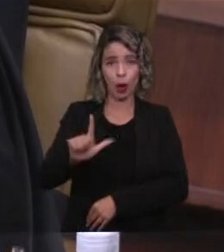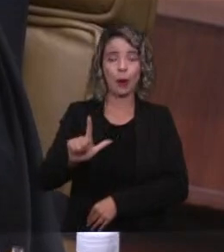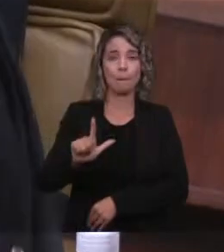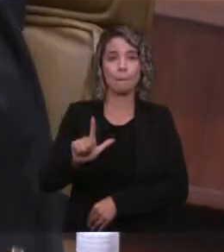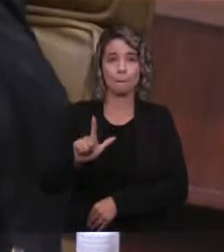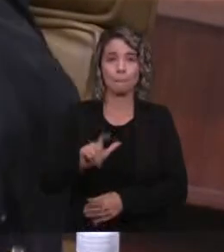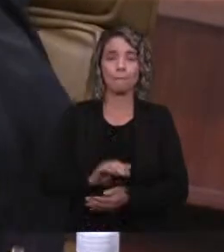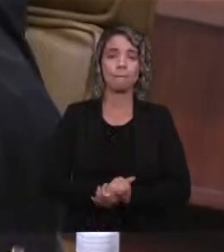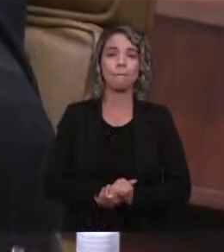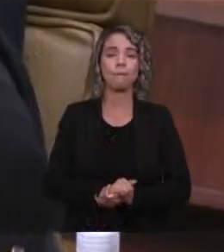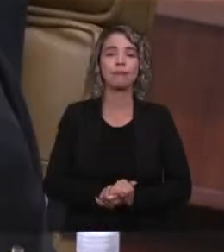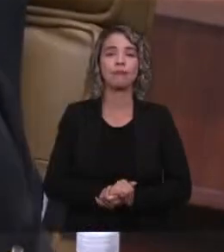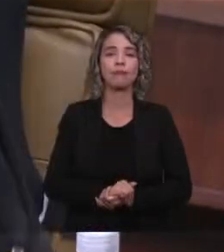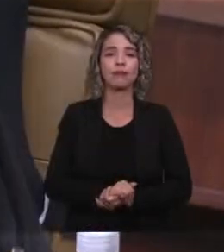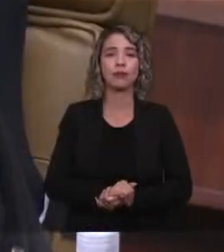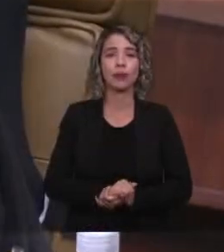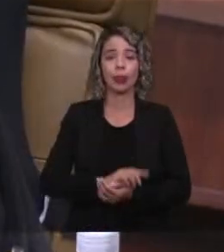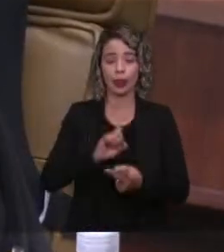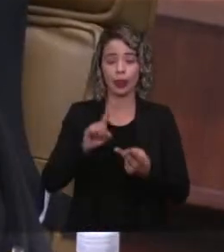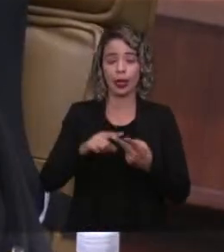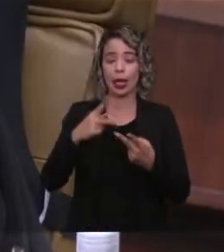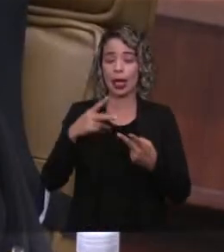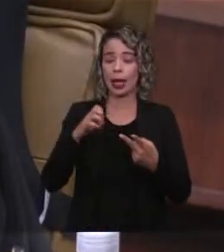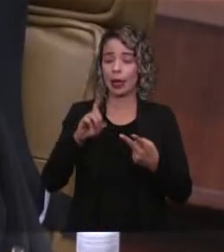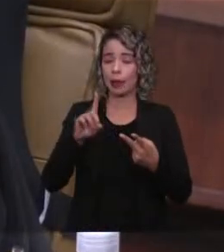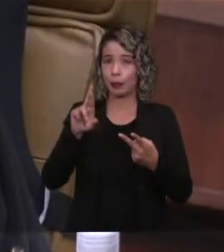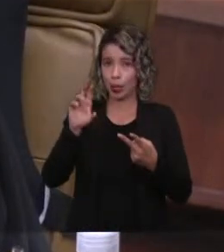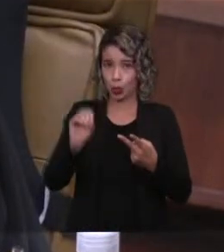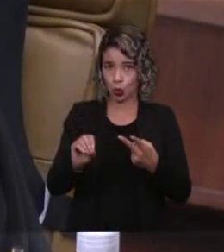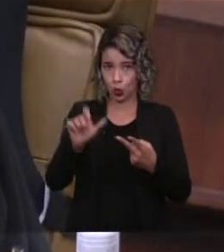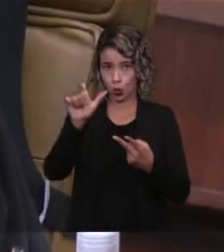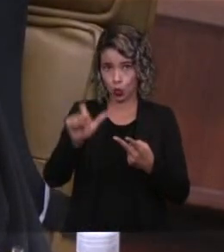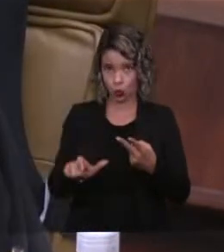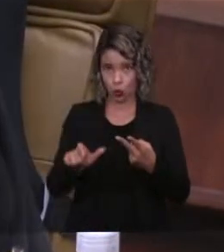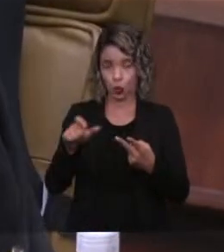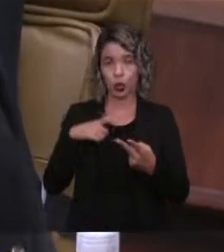Em relação a Pedro Paulo, 5 milhões.